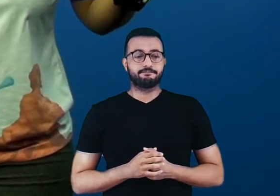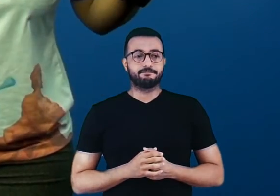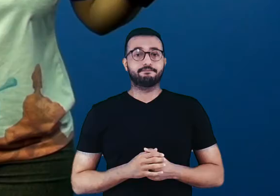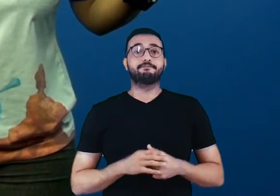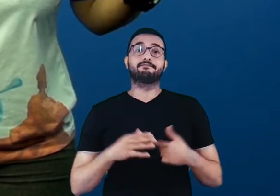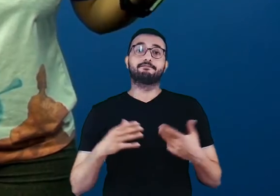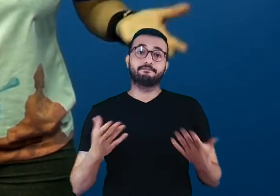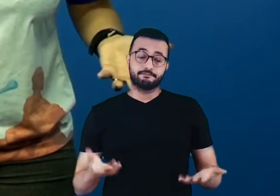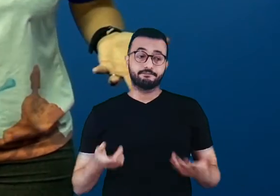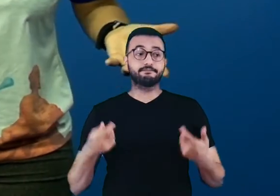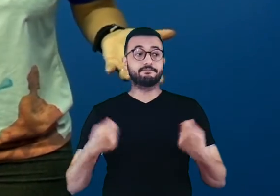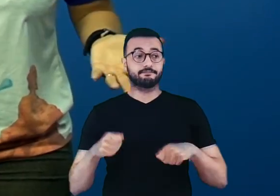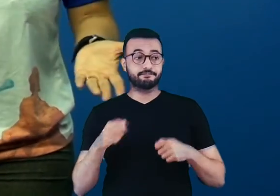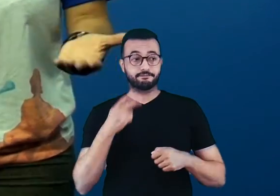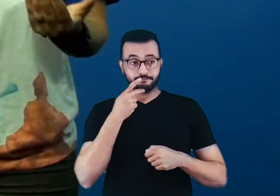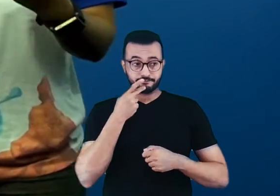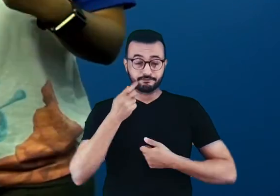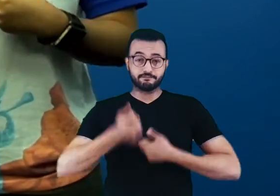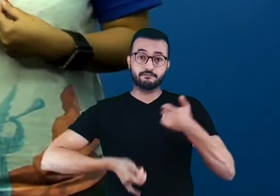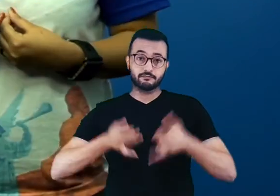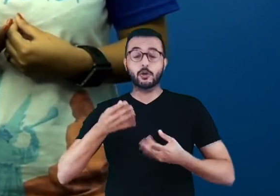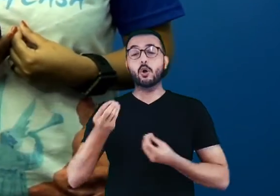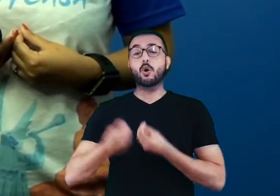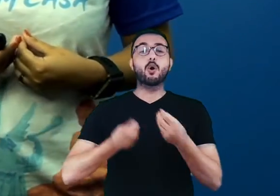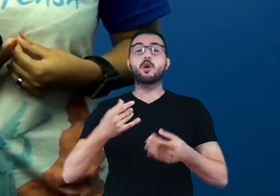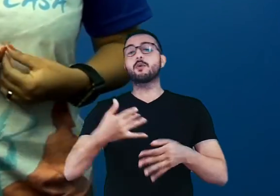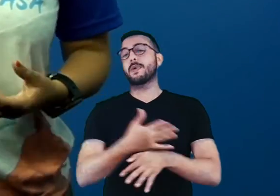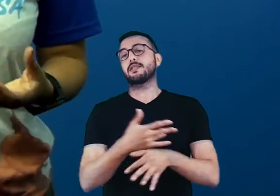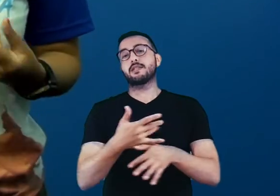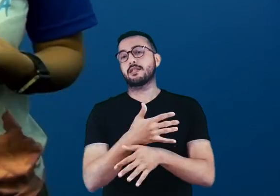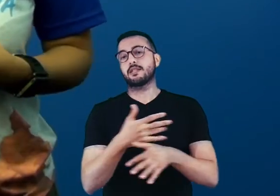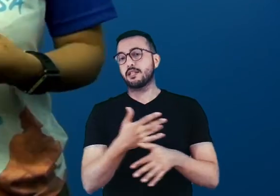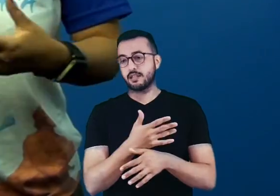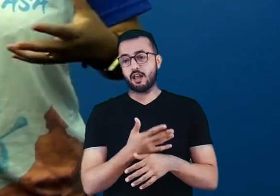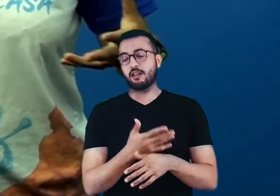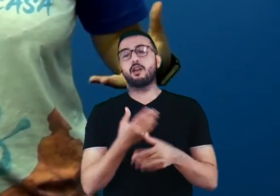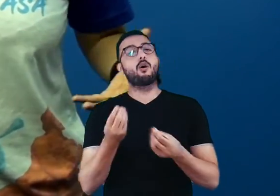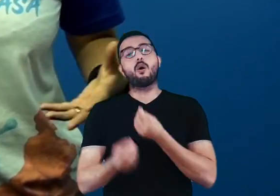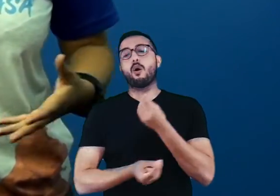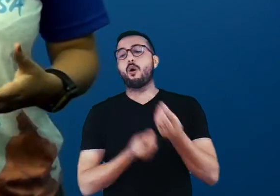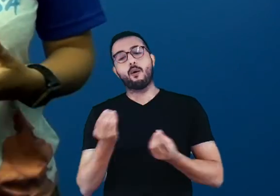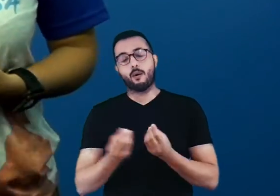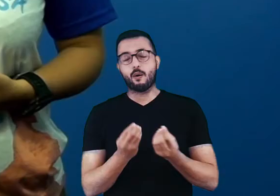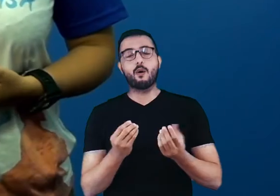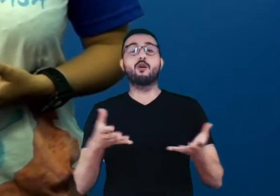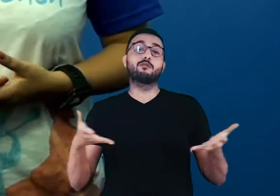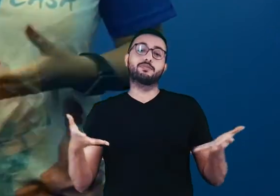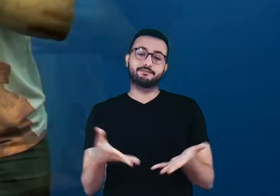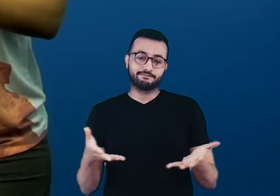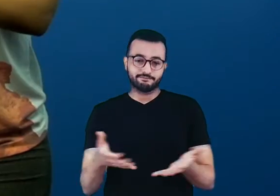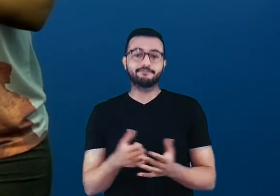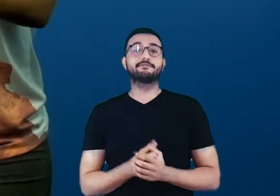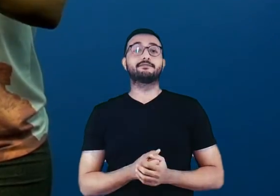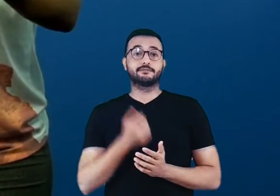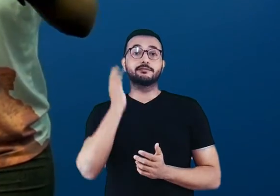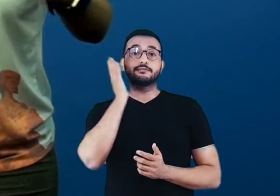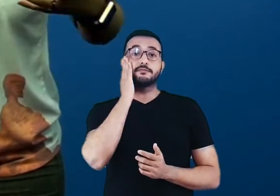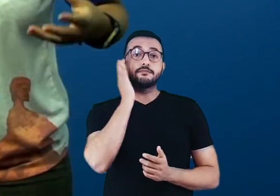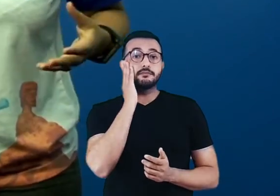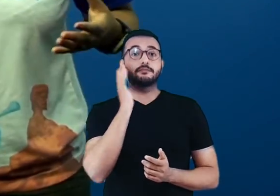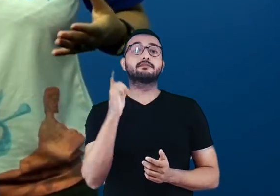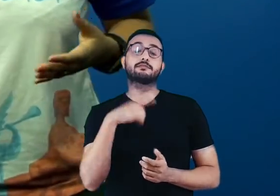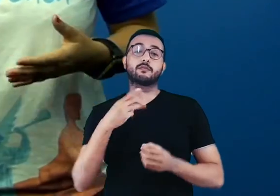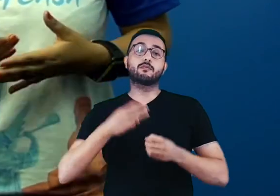Então não podemos deixar de comentar, né, como está a nossa cidade, como ela está constituída nos dias atuais. Sabemos que ela é tida